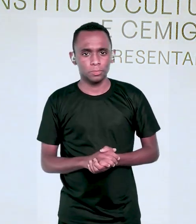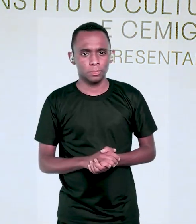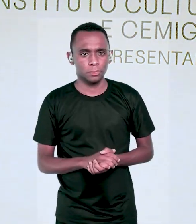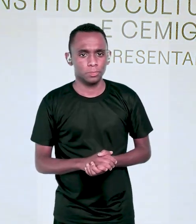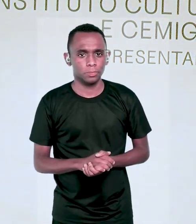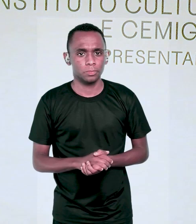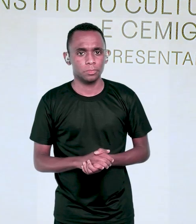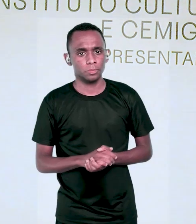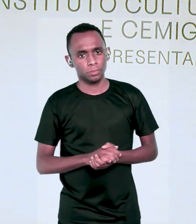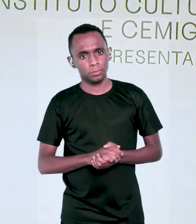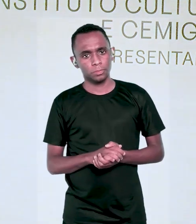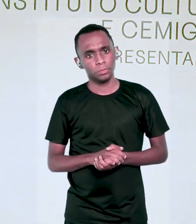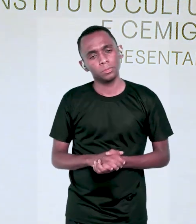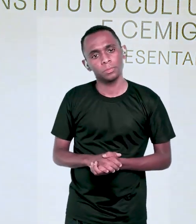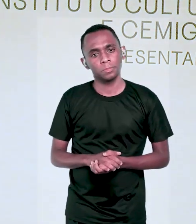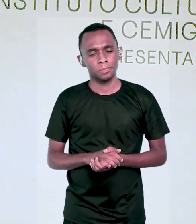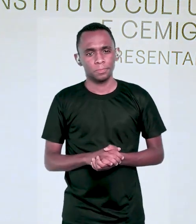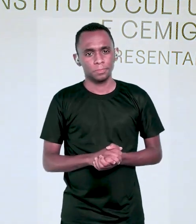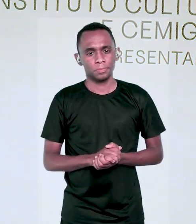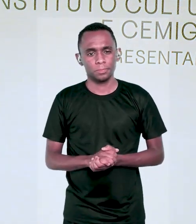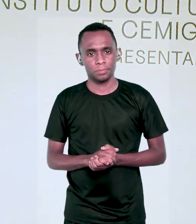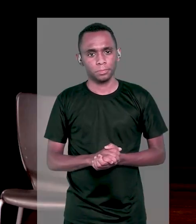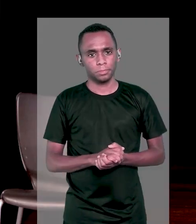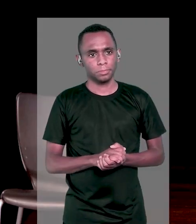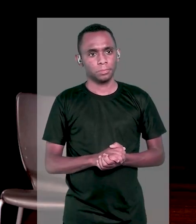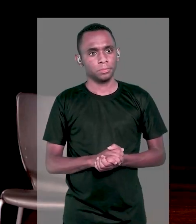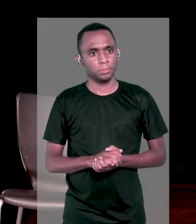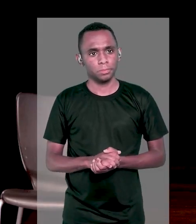esterilidade do espírito